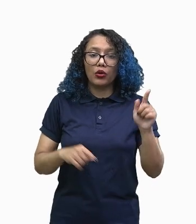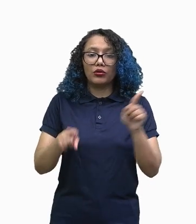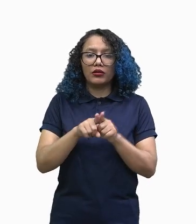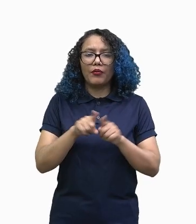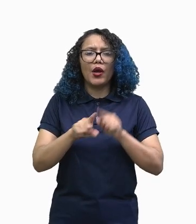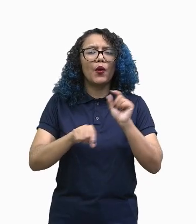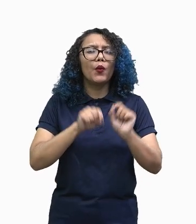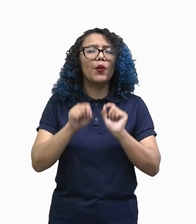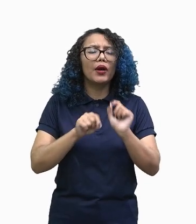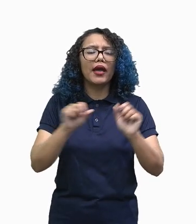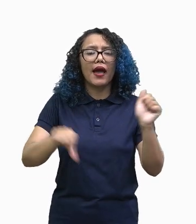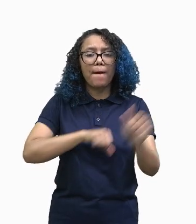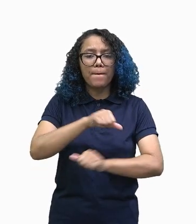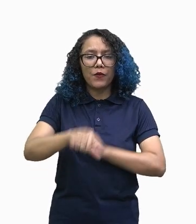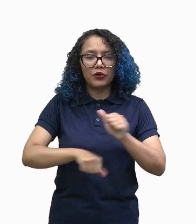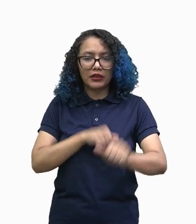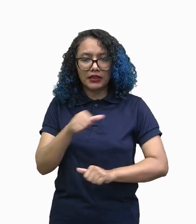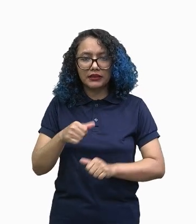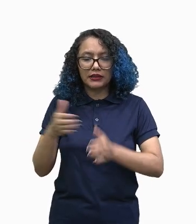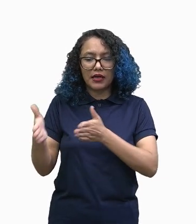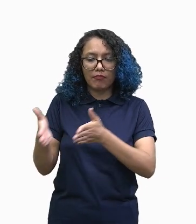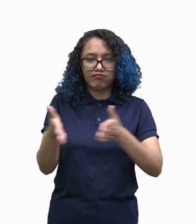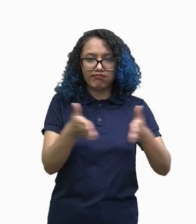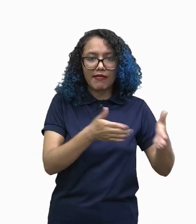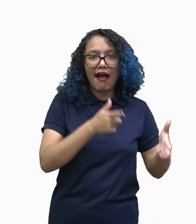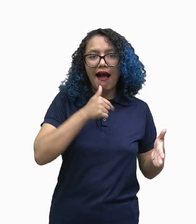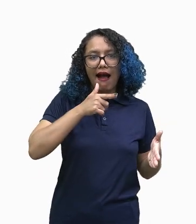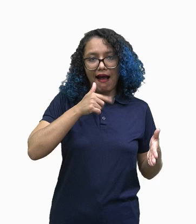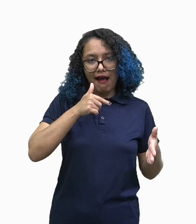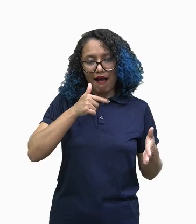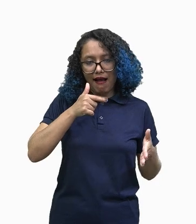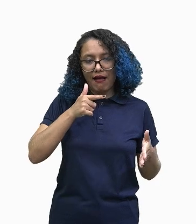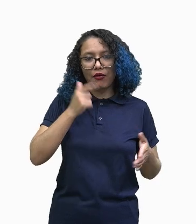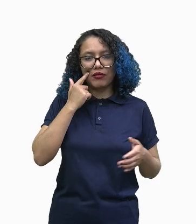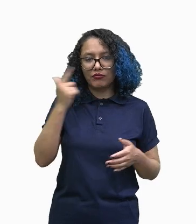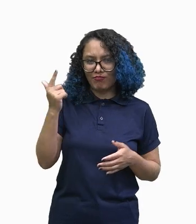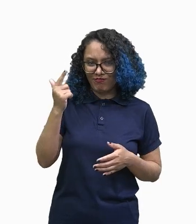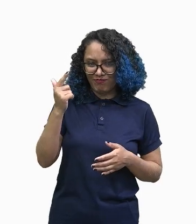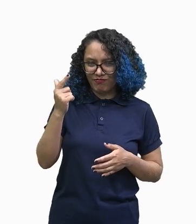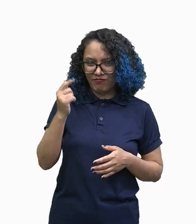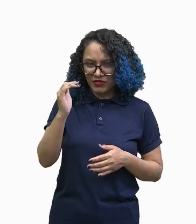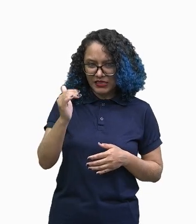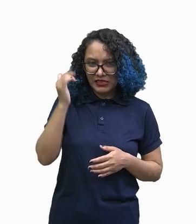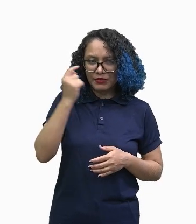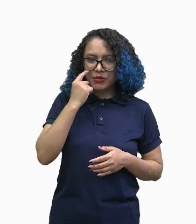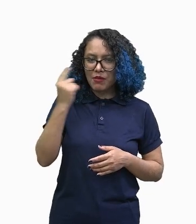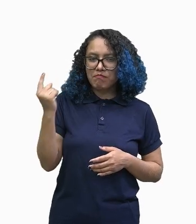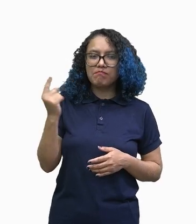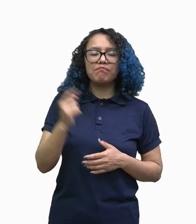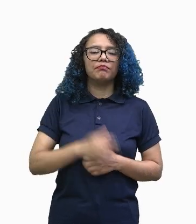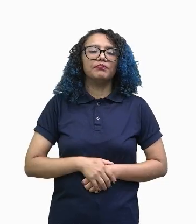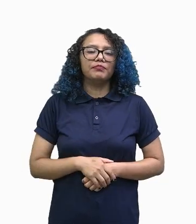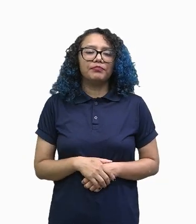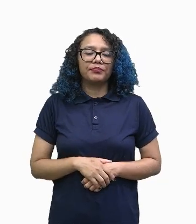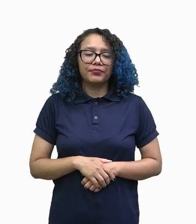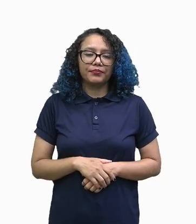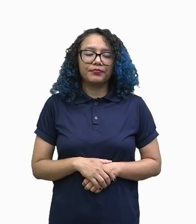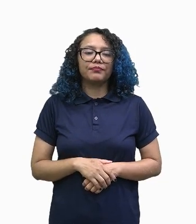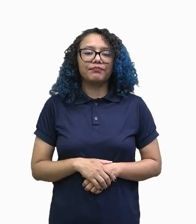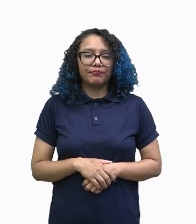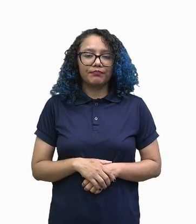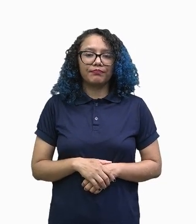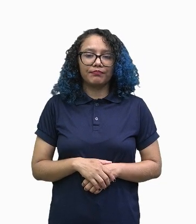do ciclo hidrológico, isso, que está lá em cima, né? Então, a gente pode observar